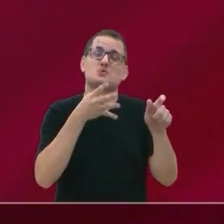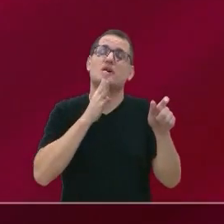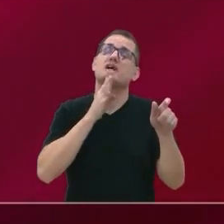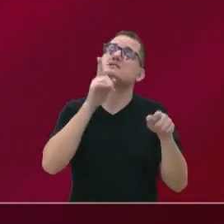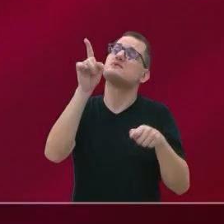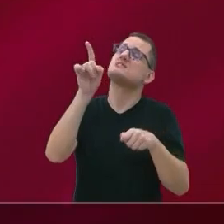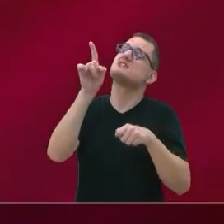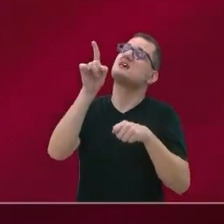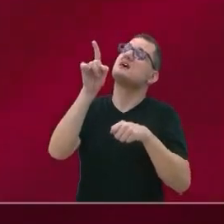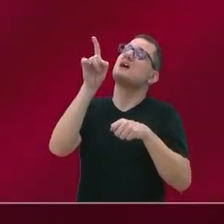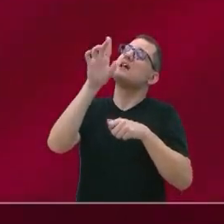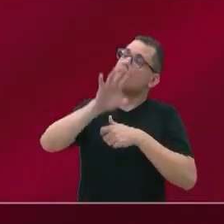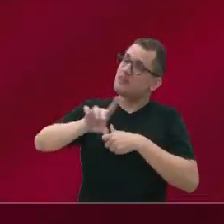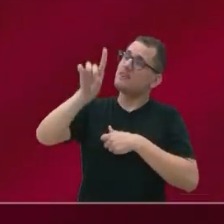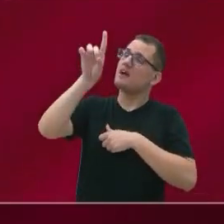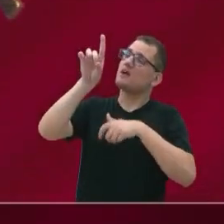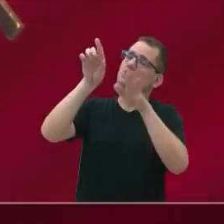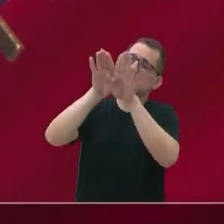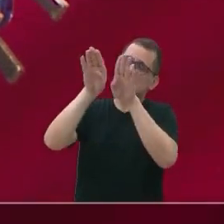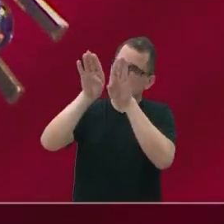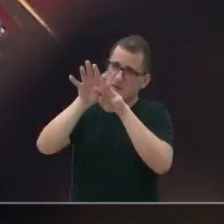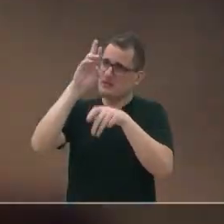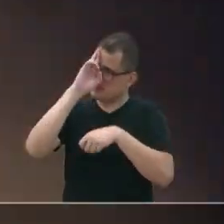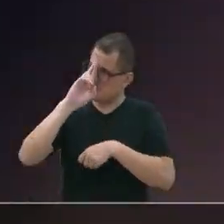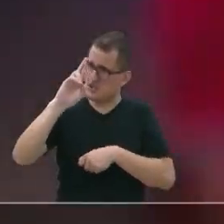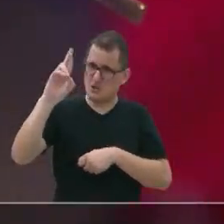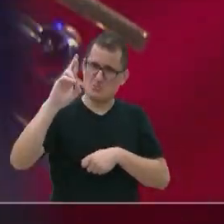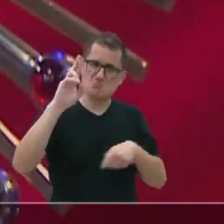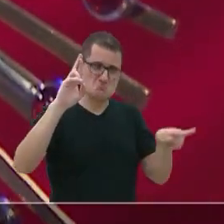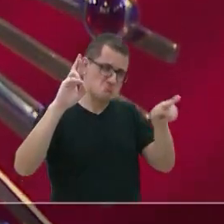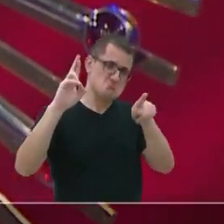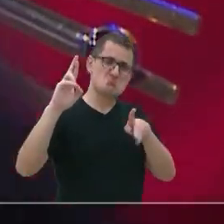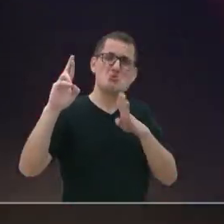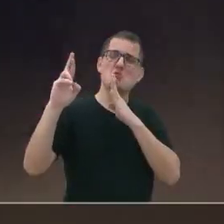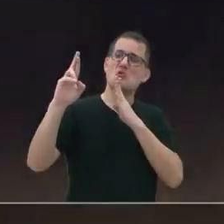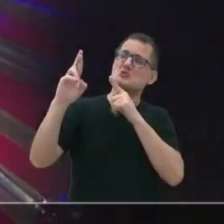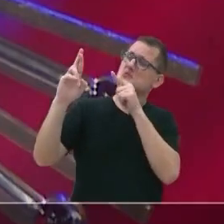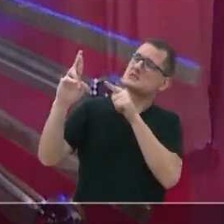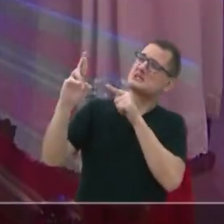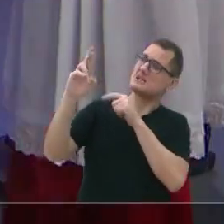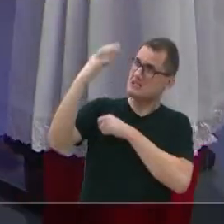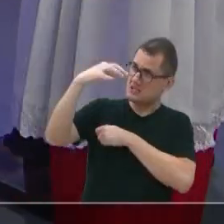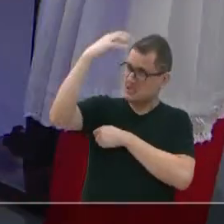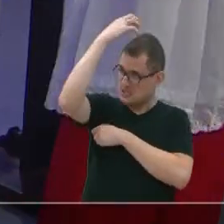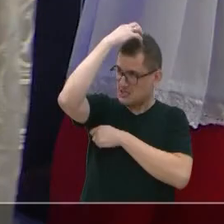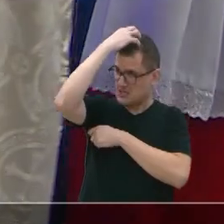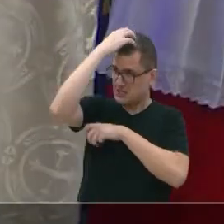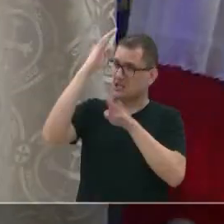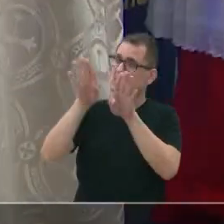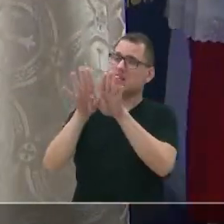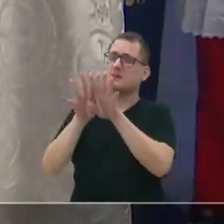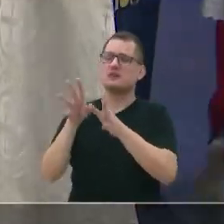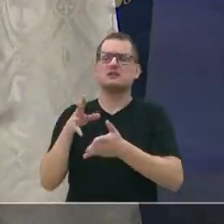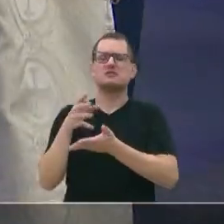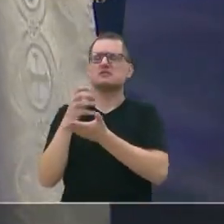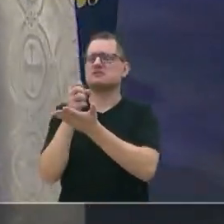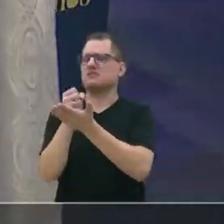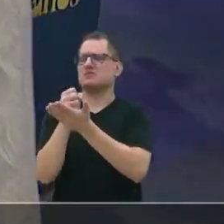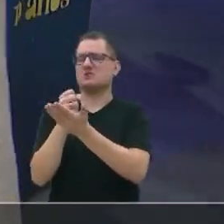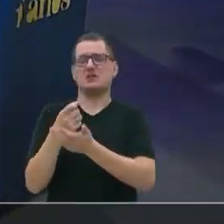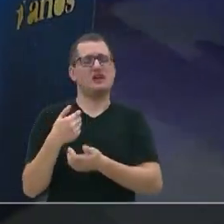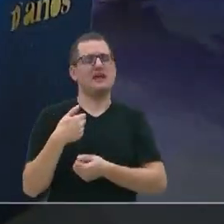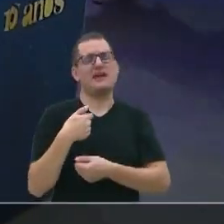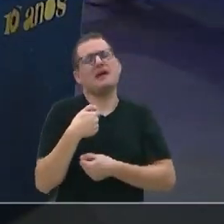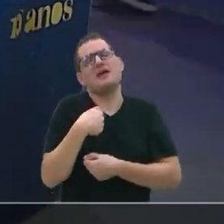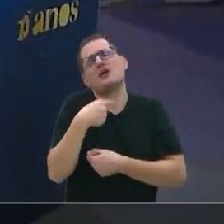de Deus e de Senhor, te chamam de Rei e Salvador, e eu